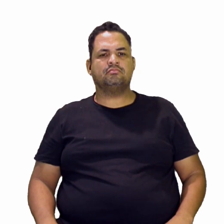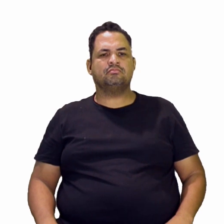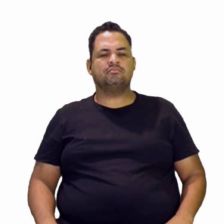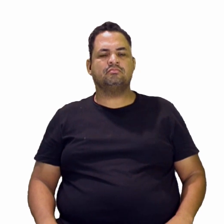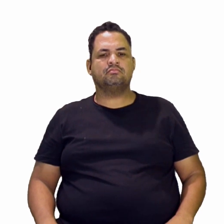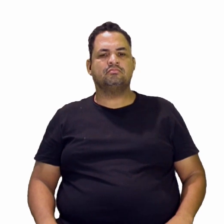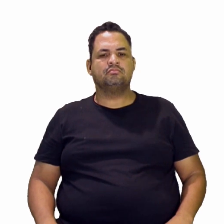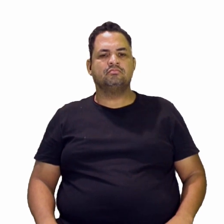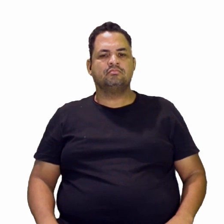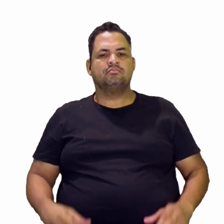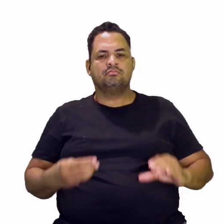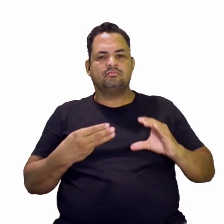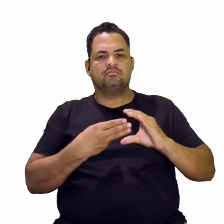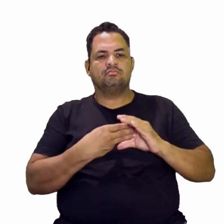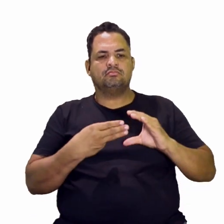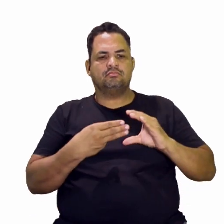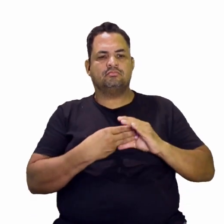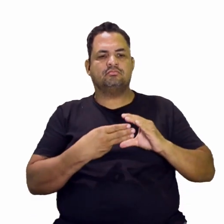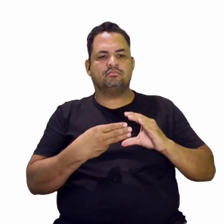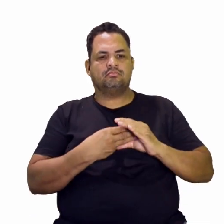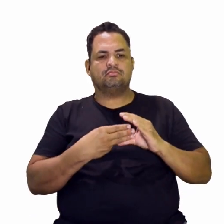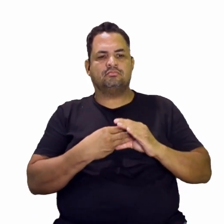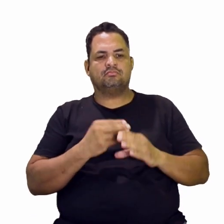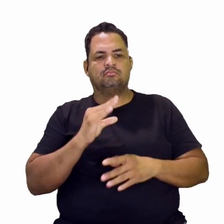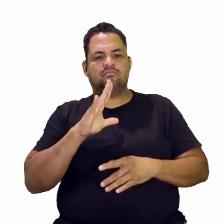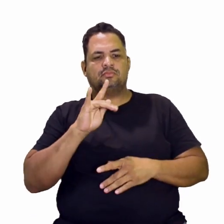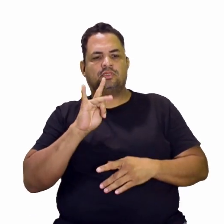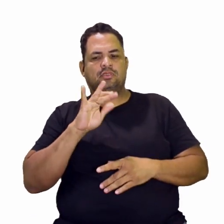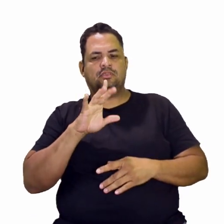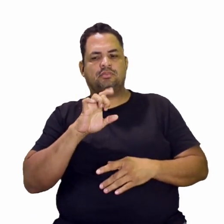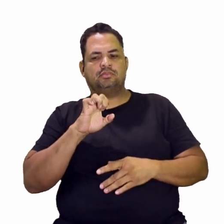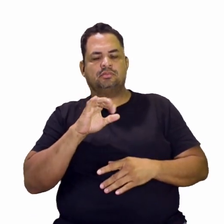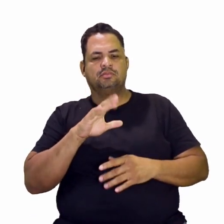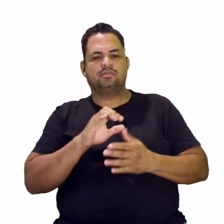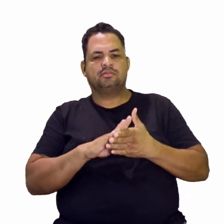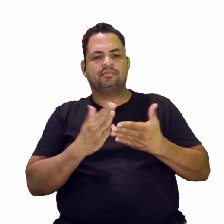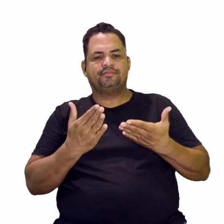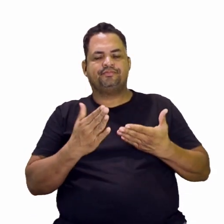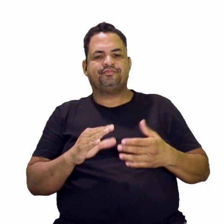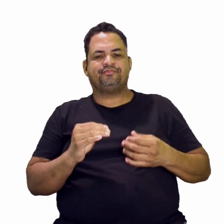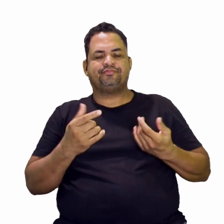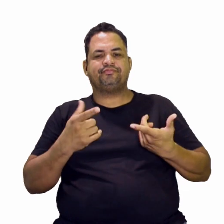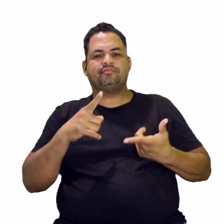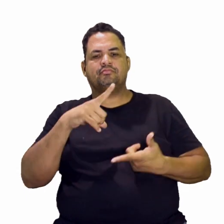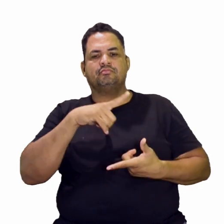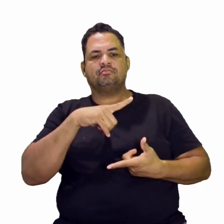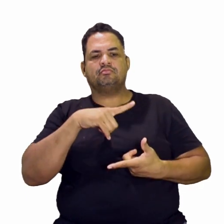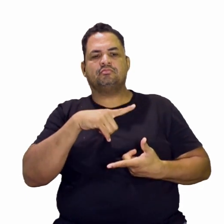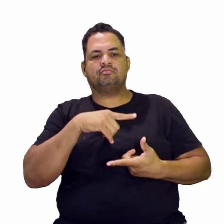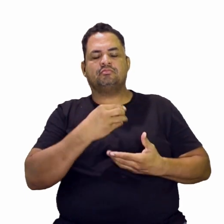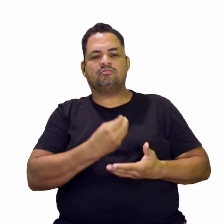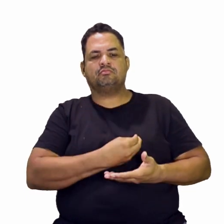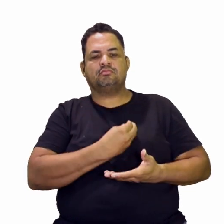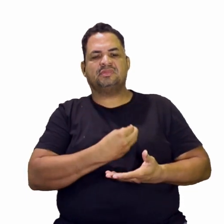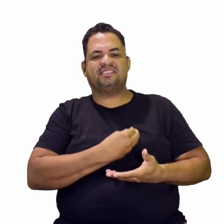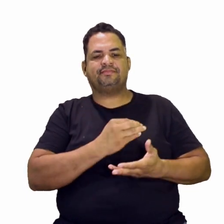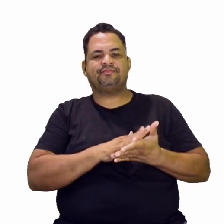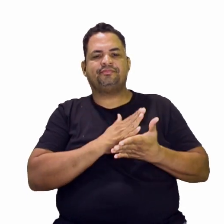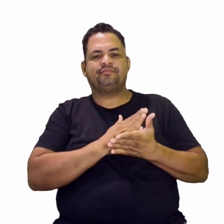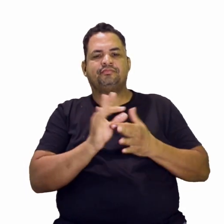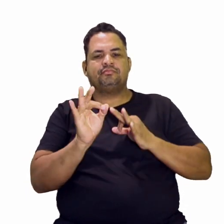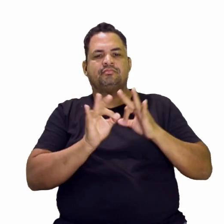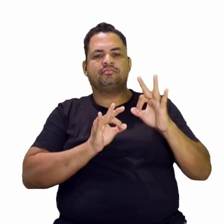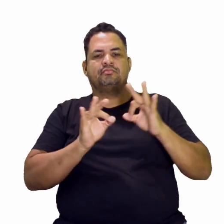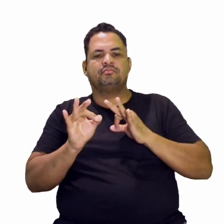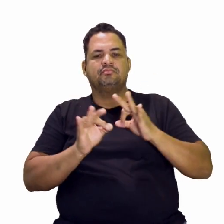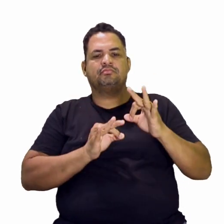das células procariotas ou dos organismos procariontes, onde esses organismos começaram a se formar a